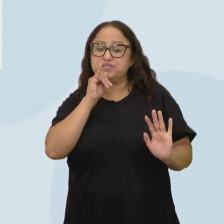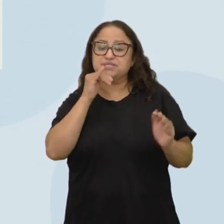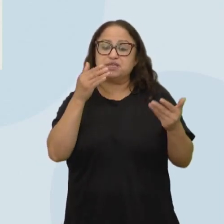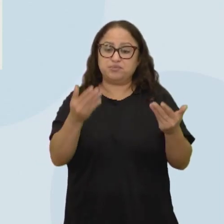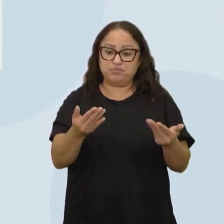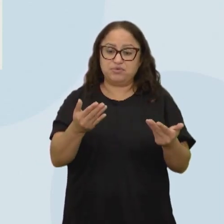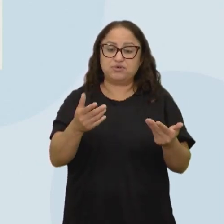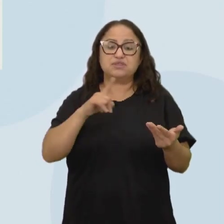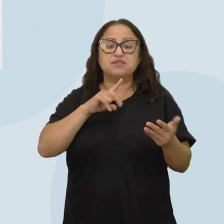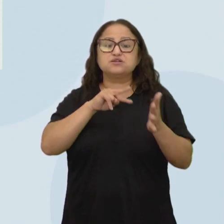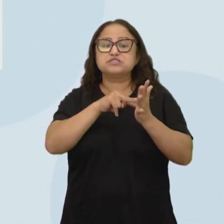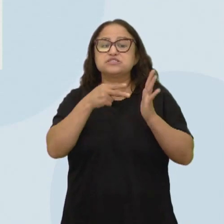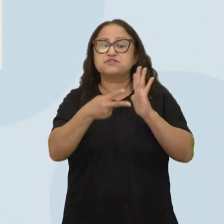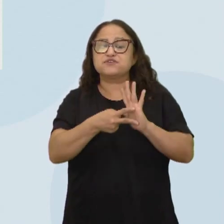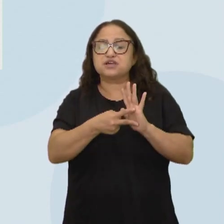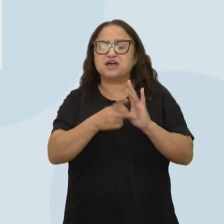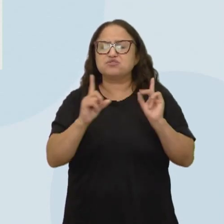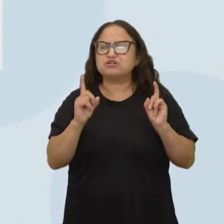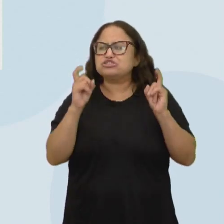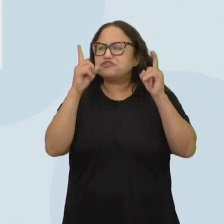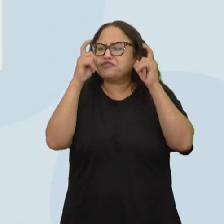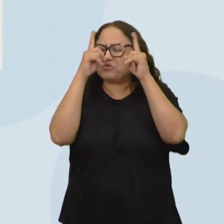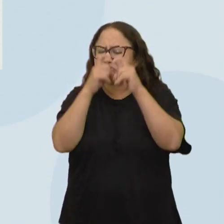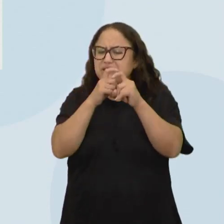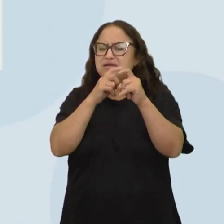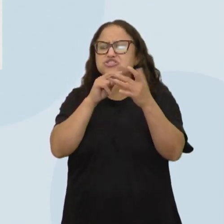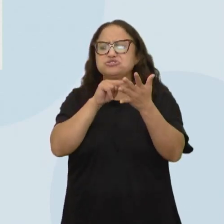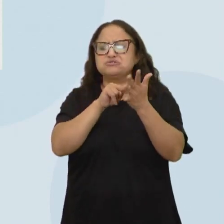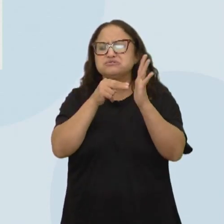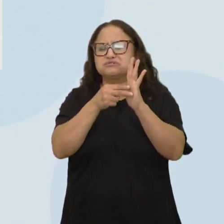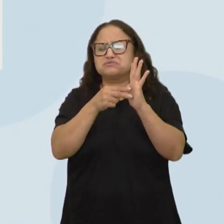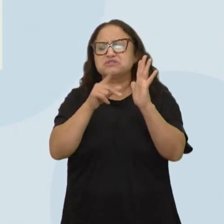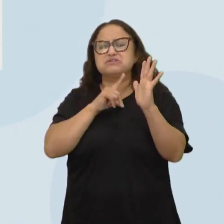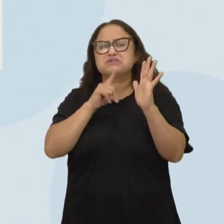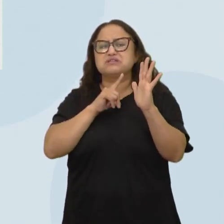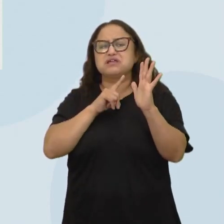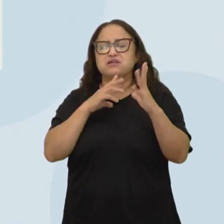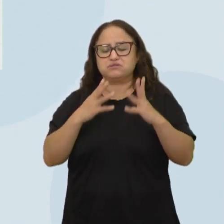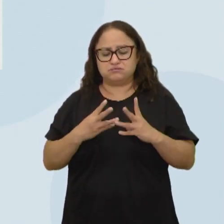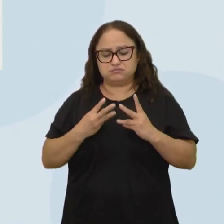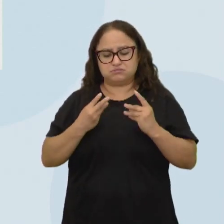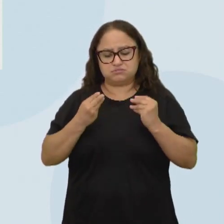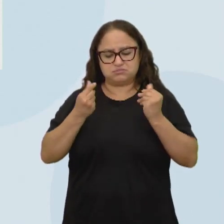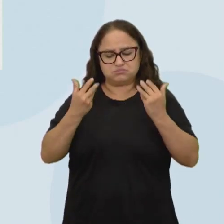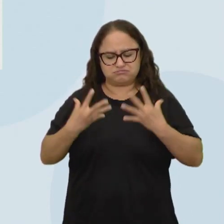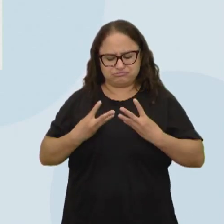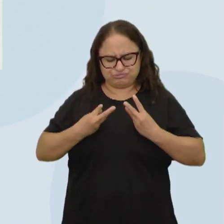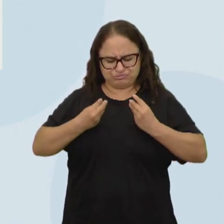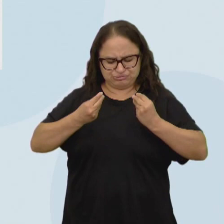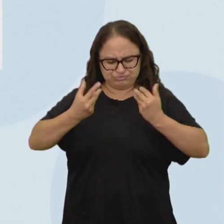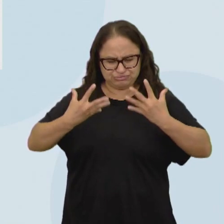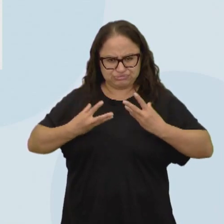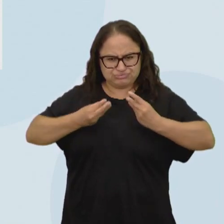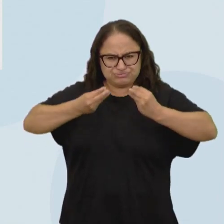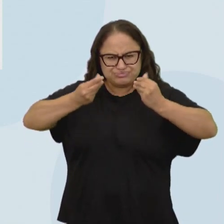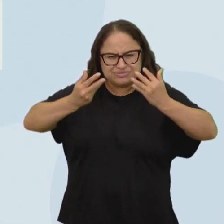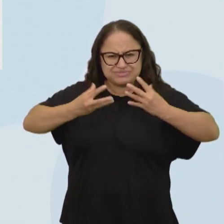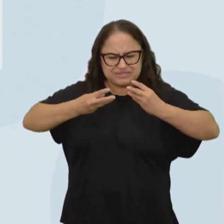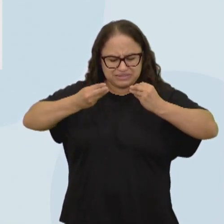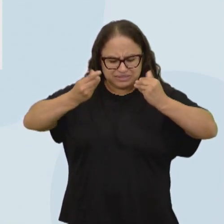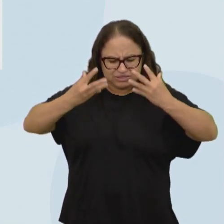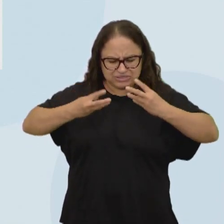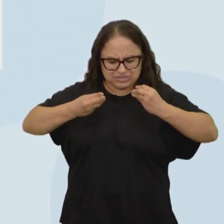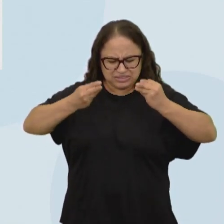que definir amor próprio é muito difícil, porque, puxa, como é difícil definir elementos